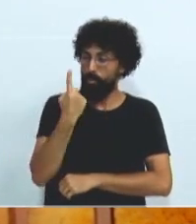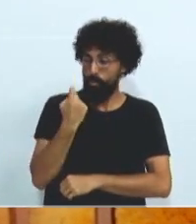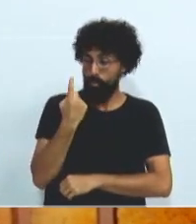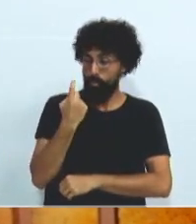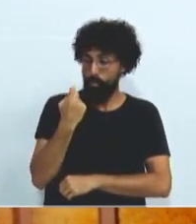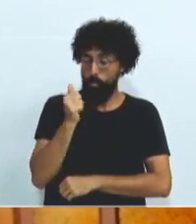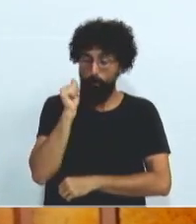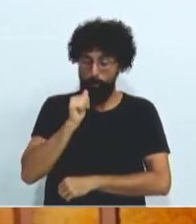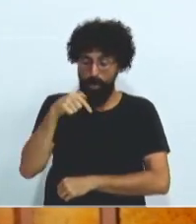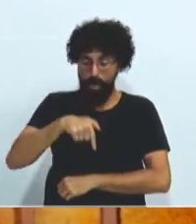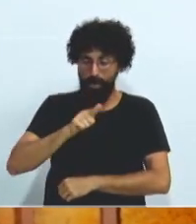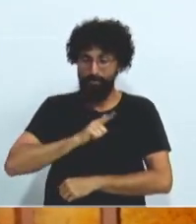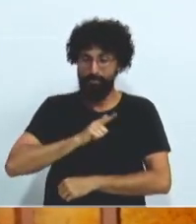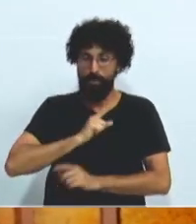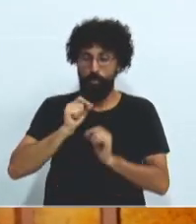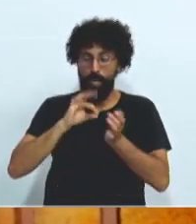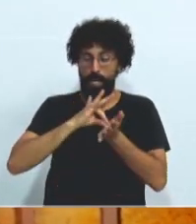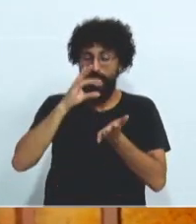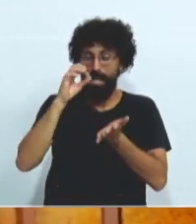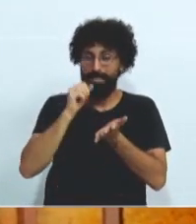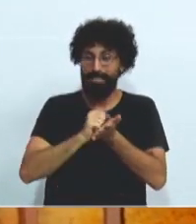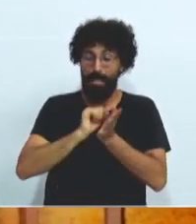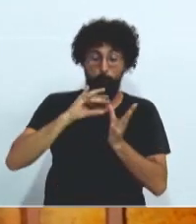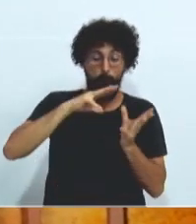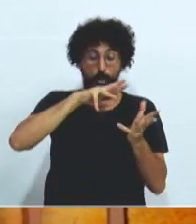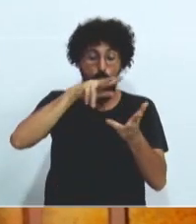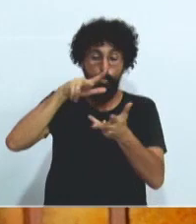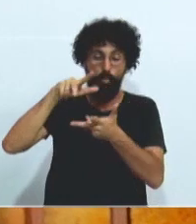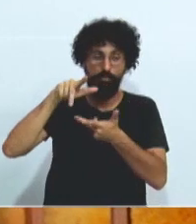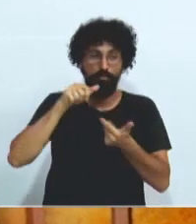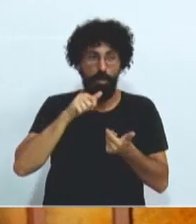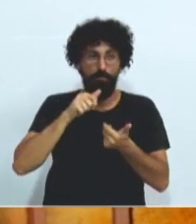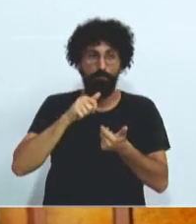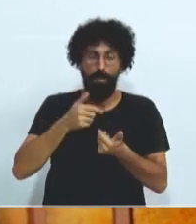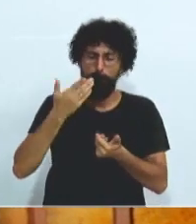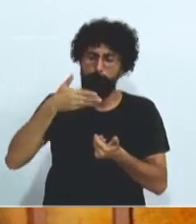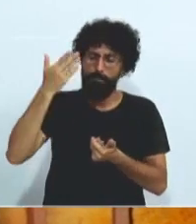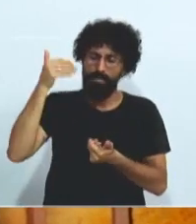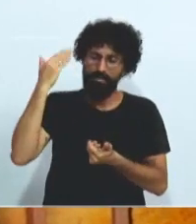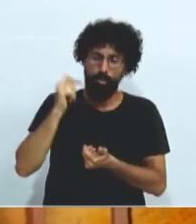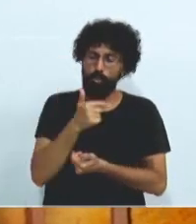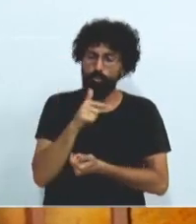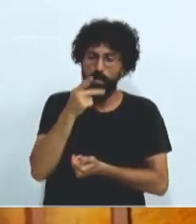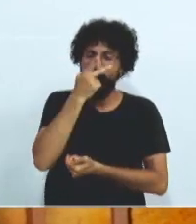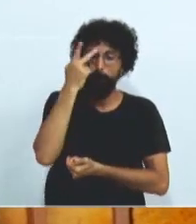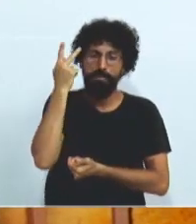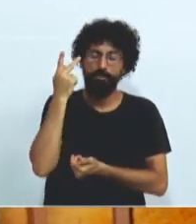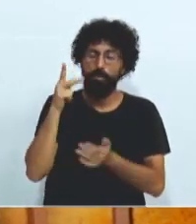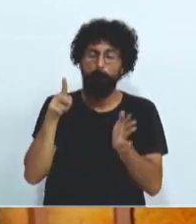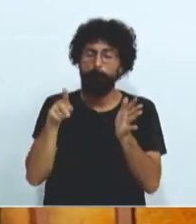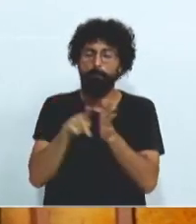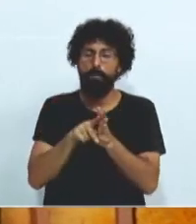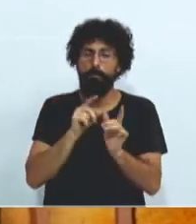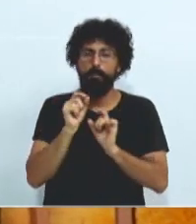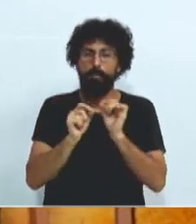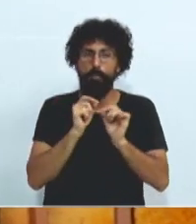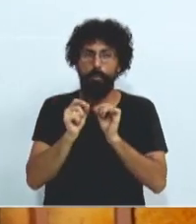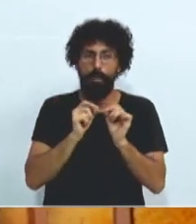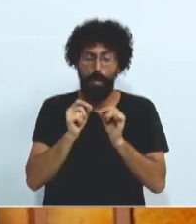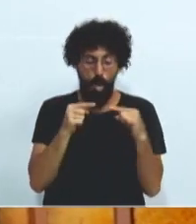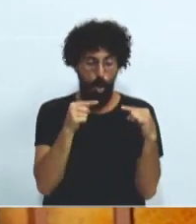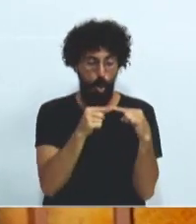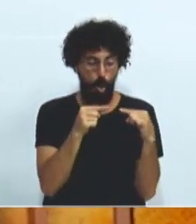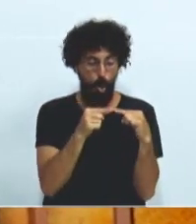internacional. Então, nenhuma pessoa foi compatível com ela nacionalmente. Então, existe essa interligação entre